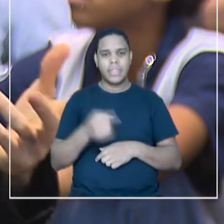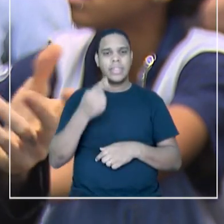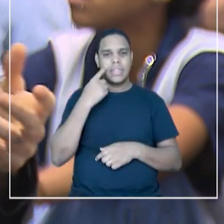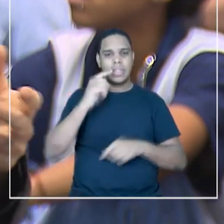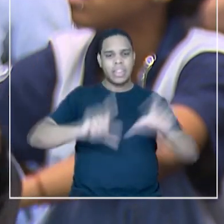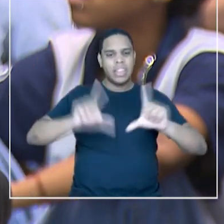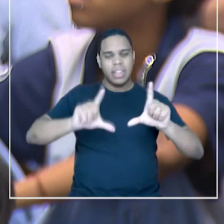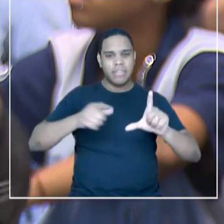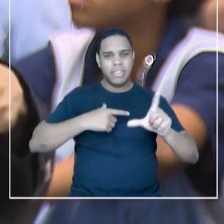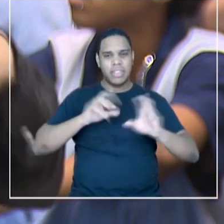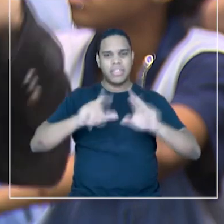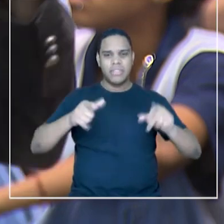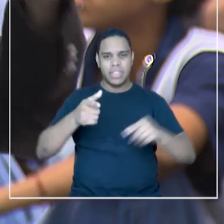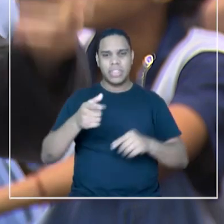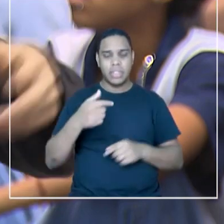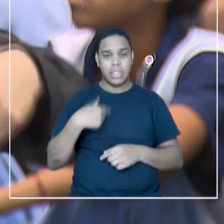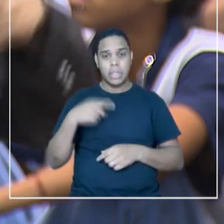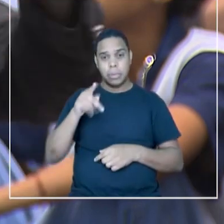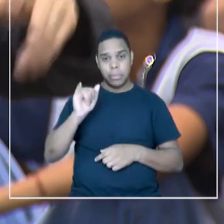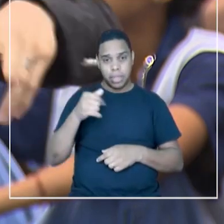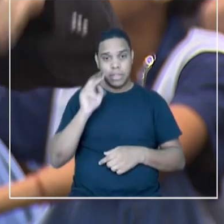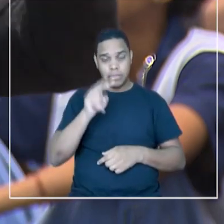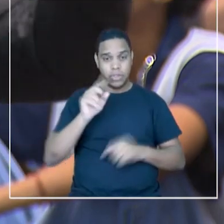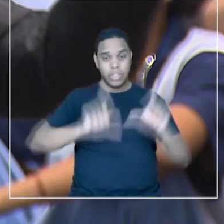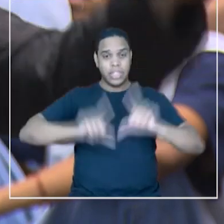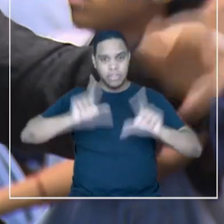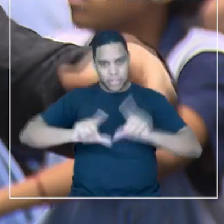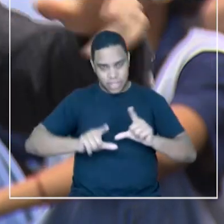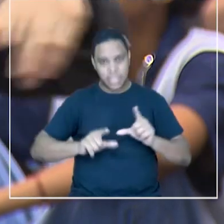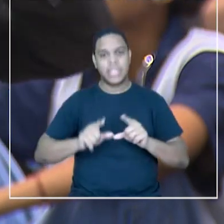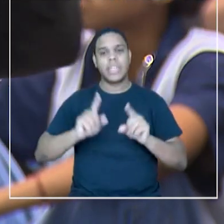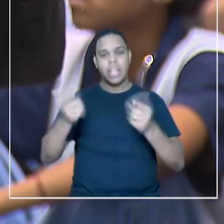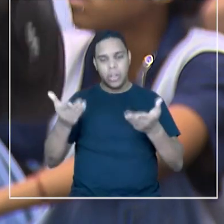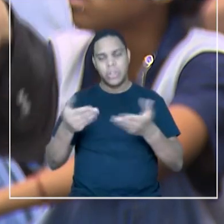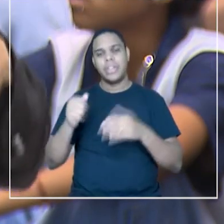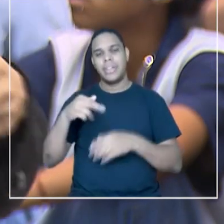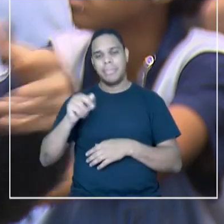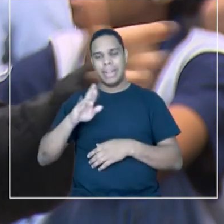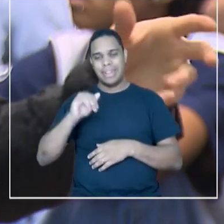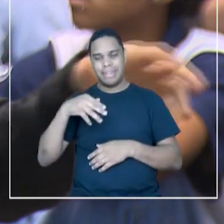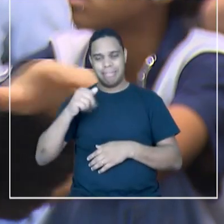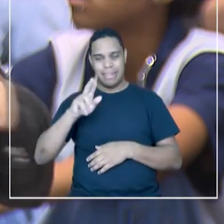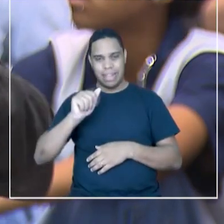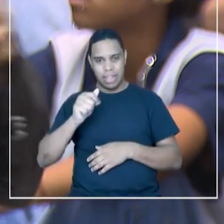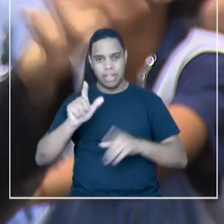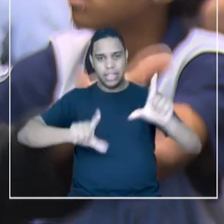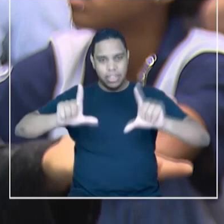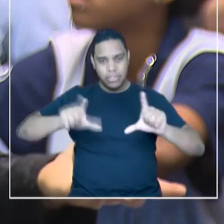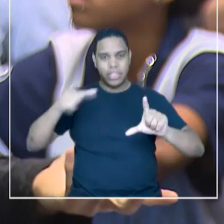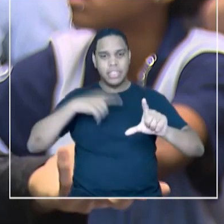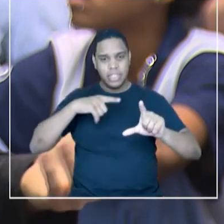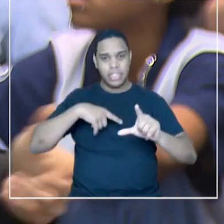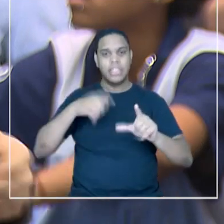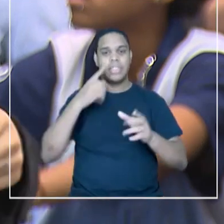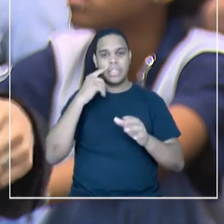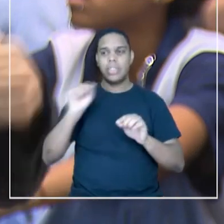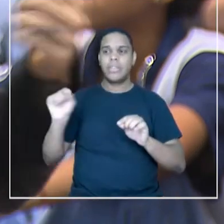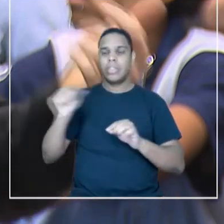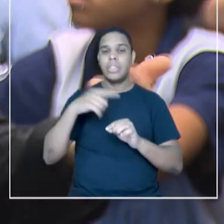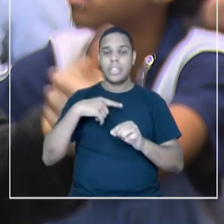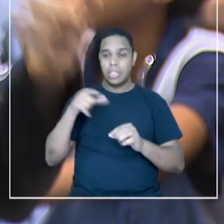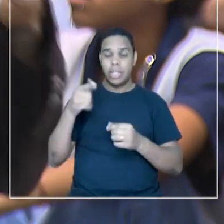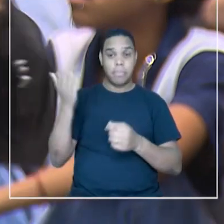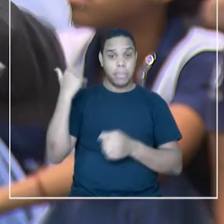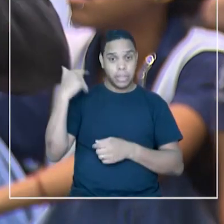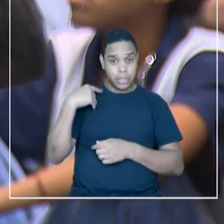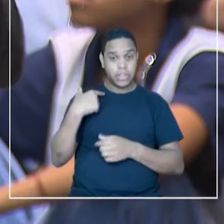É diferente. É assim, meu pai te viu na TV, minha mãe te viu na Ana Maria Braga, meu não sei o quê. Eles estão consumindo o próprio ecossistema deles, seja no